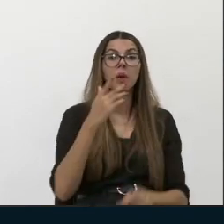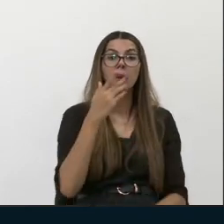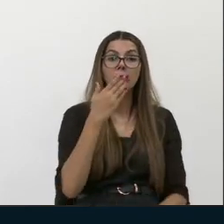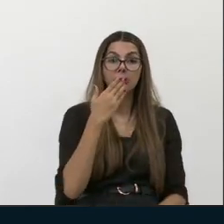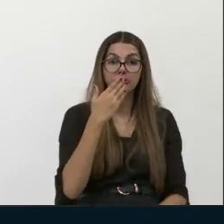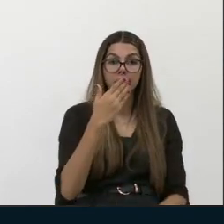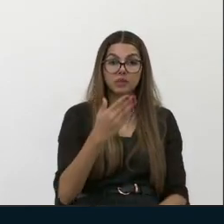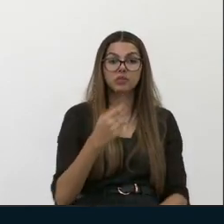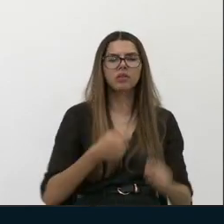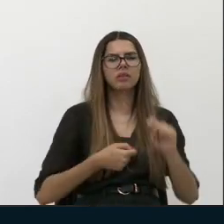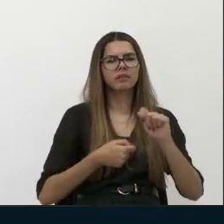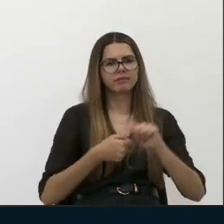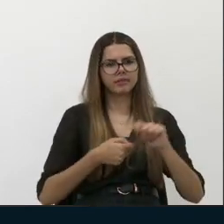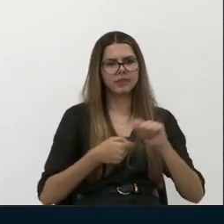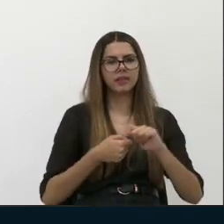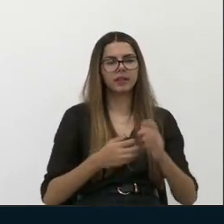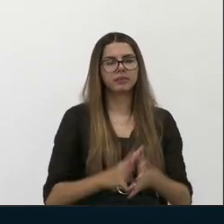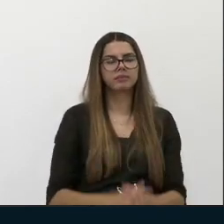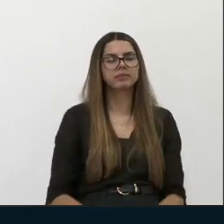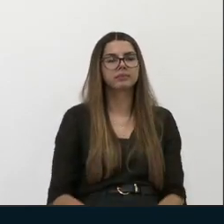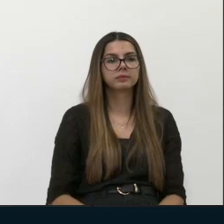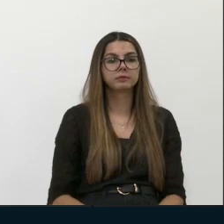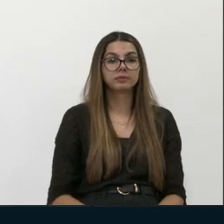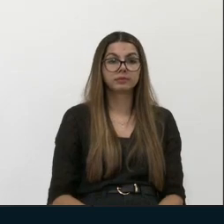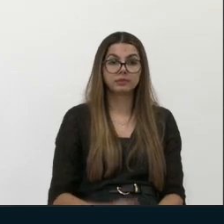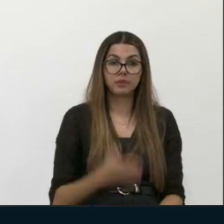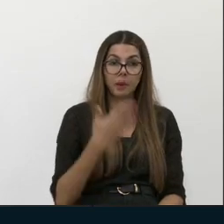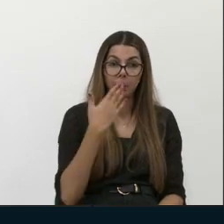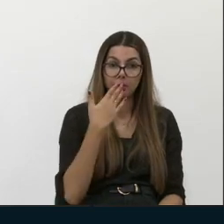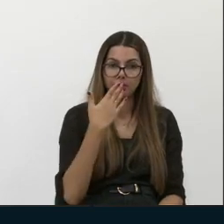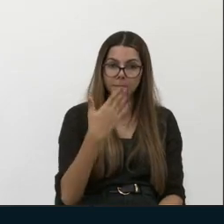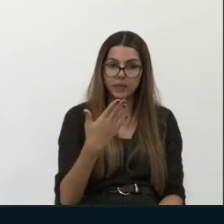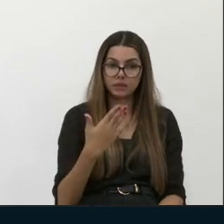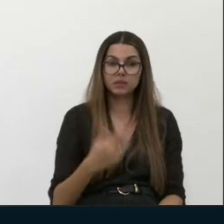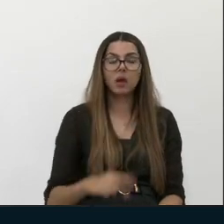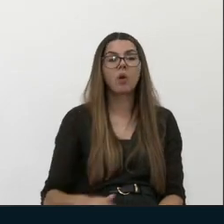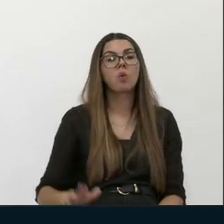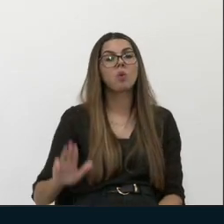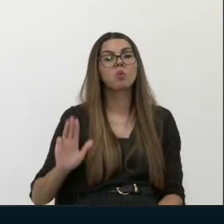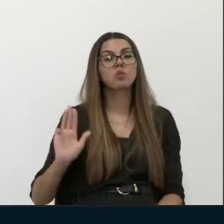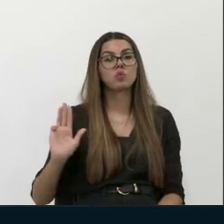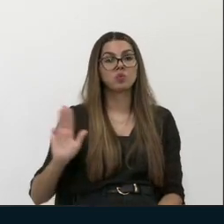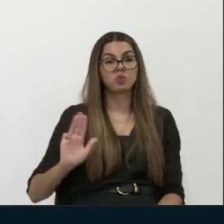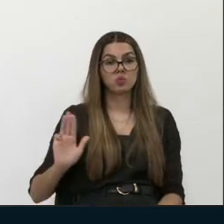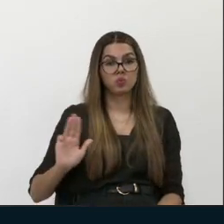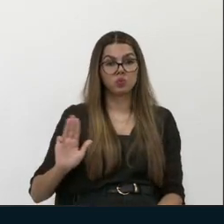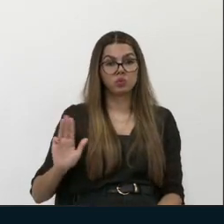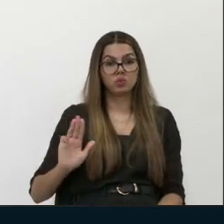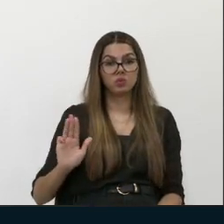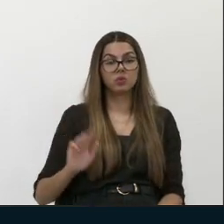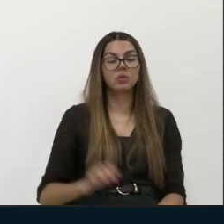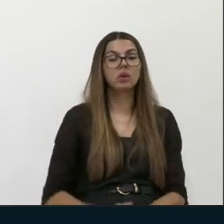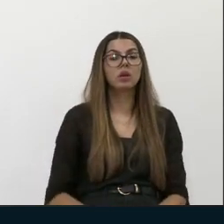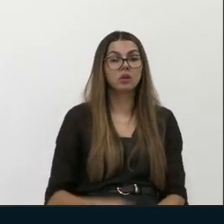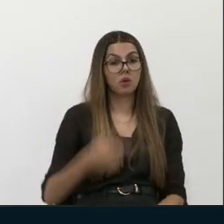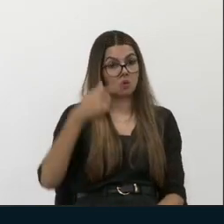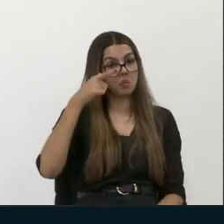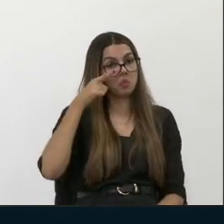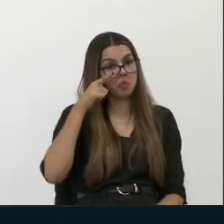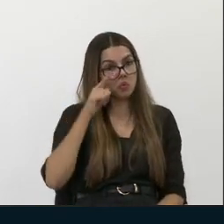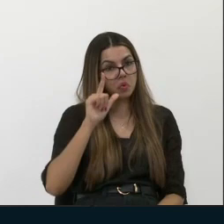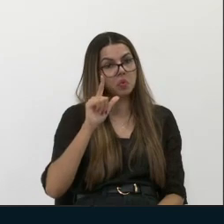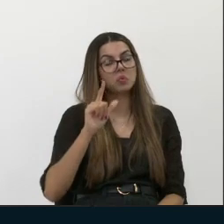gente poder fazer. Então, peçam. Peçam, porque o Lula, ele consegue descobrir arroz aonde os